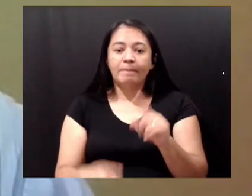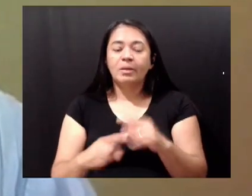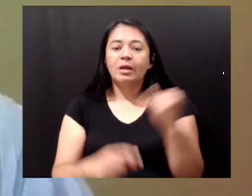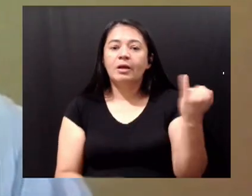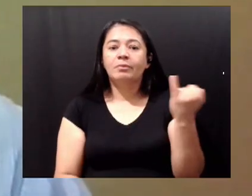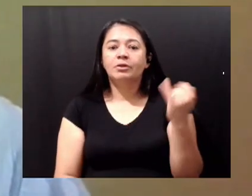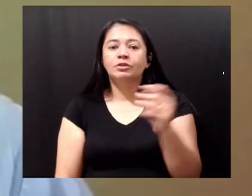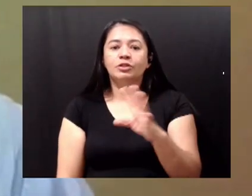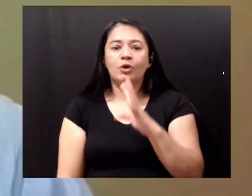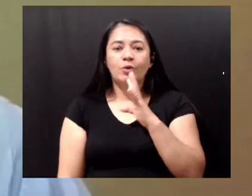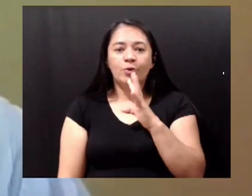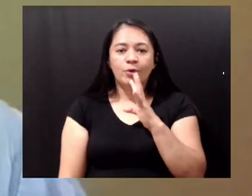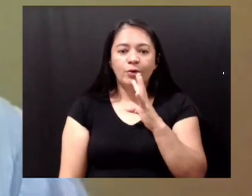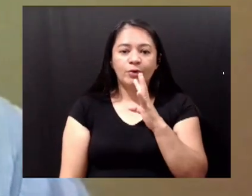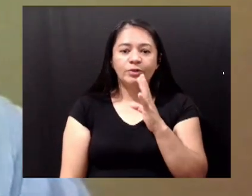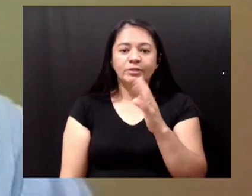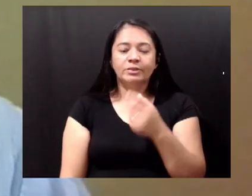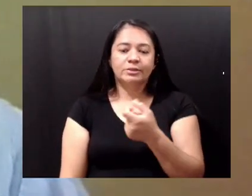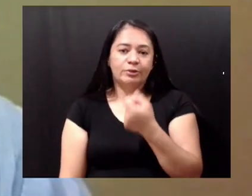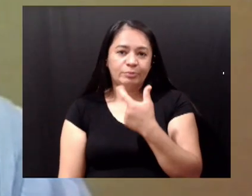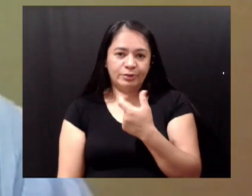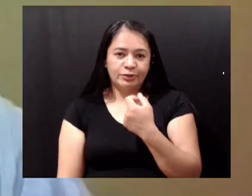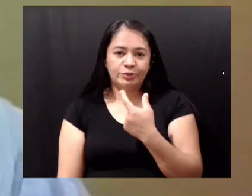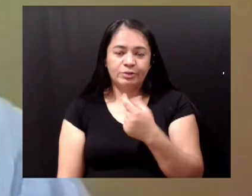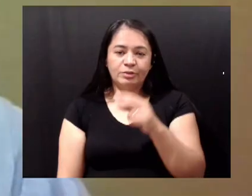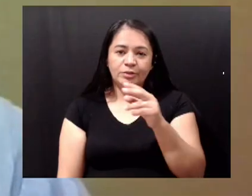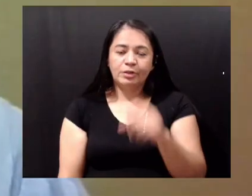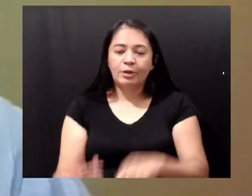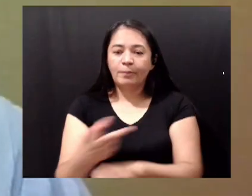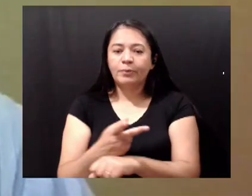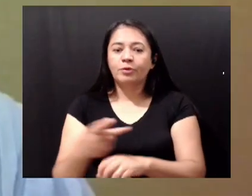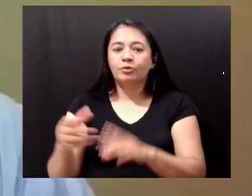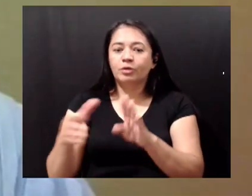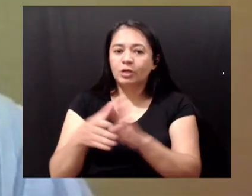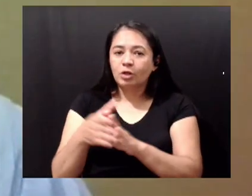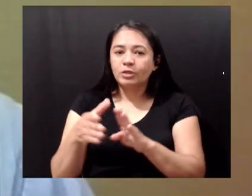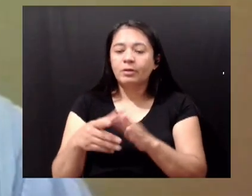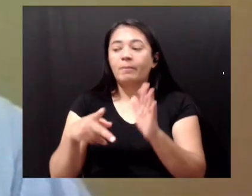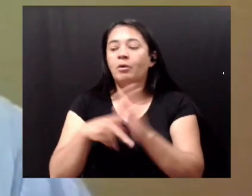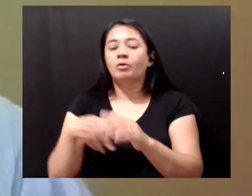do medicamento, né, e Uhum. buscar a orientação do profissional e